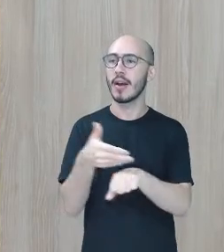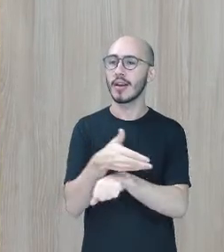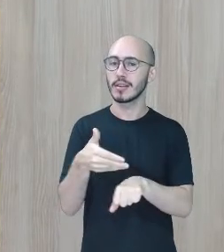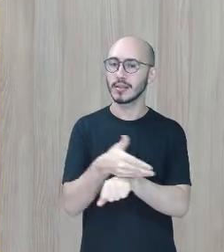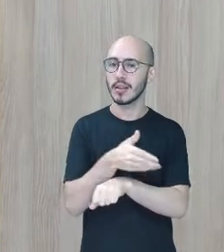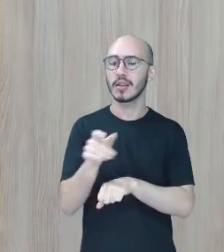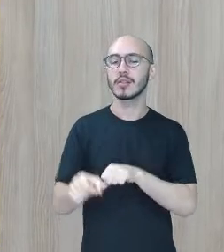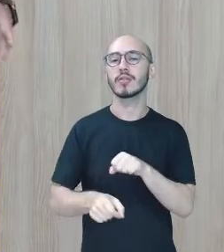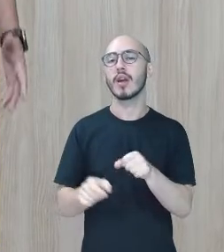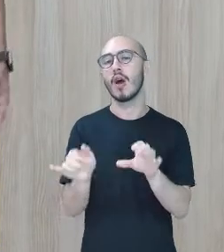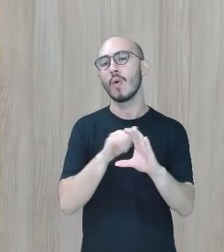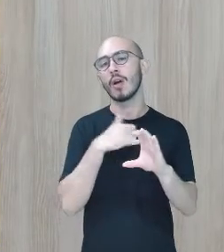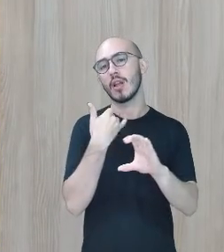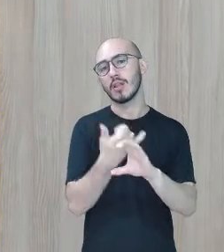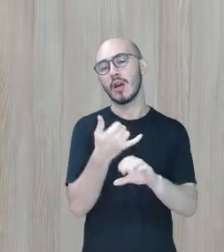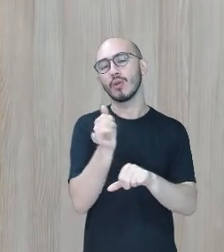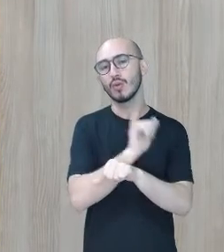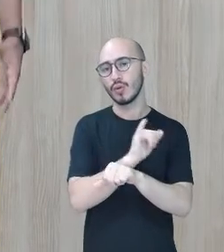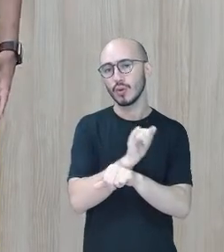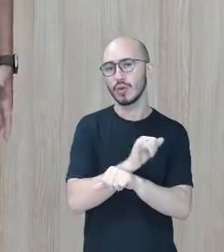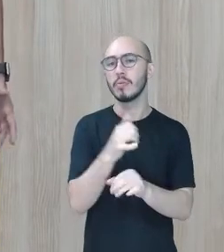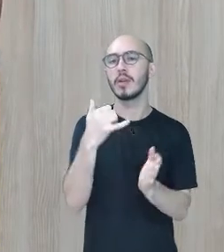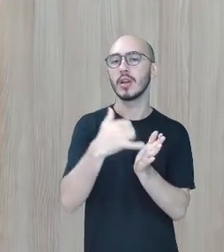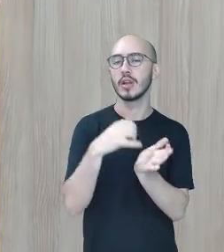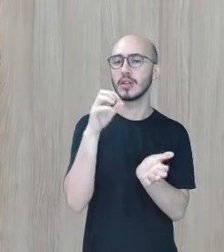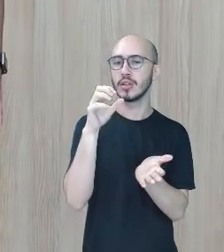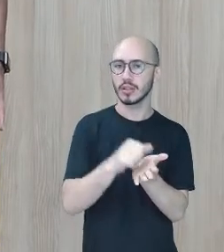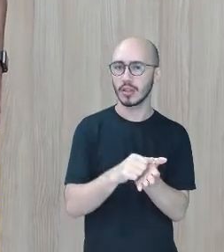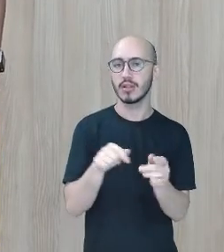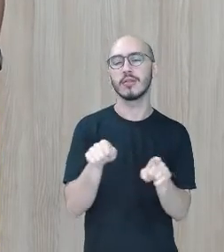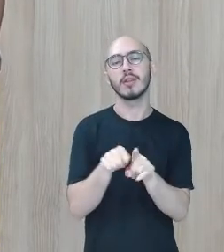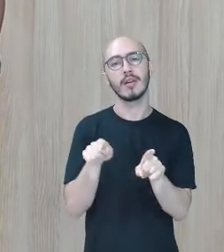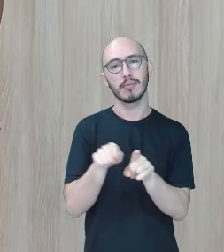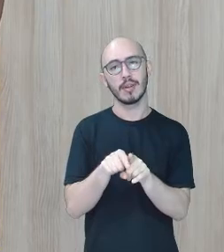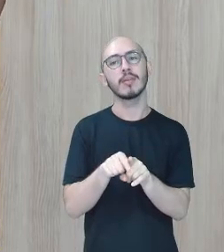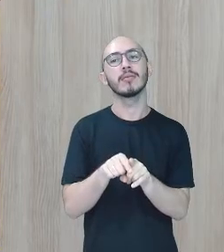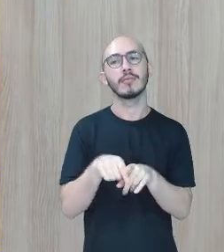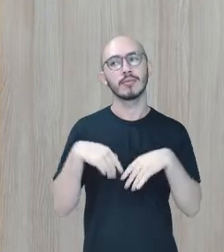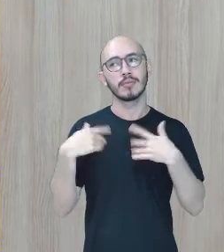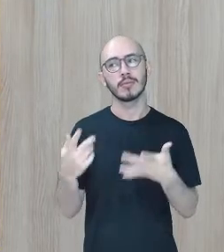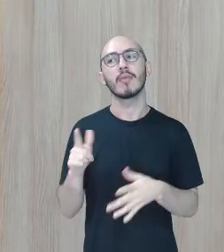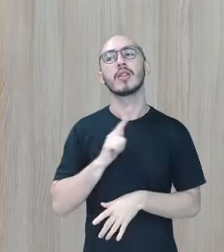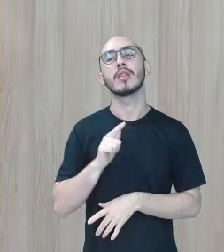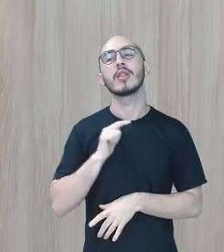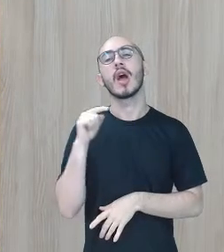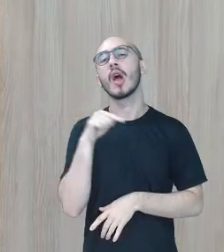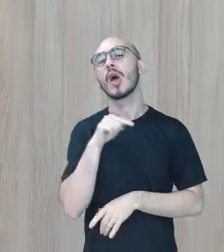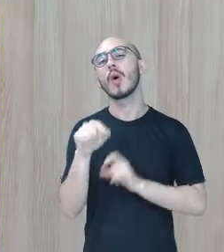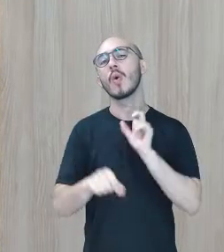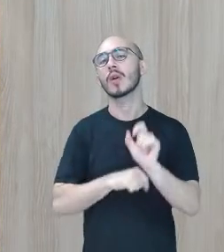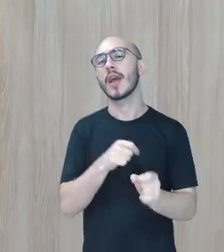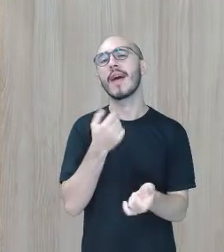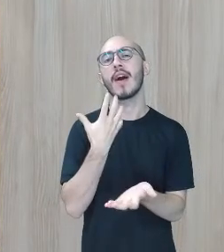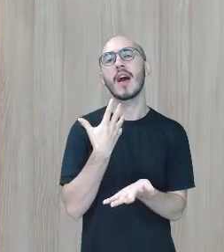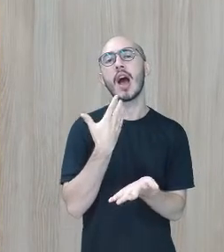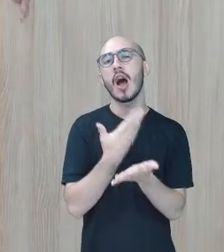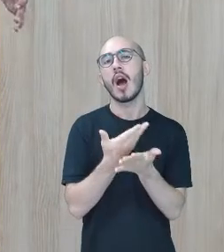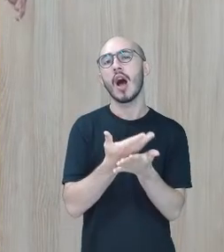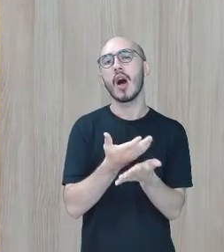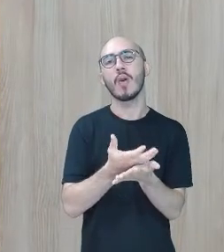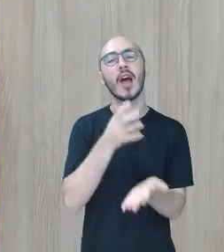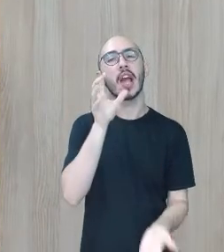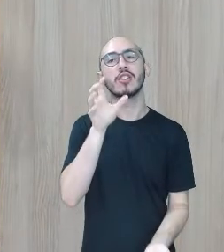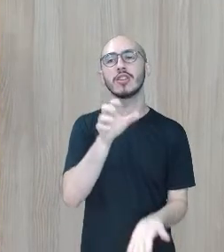ao nosso canal no YouTube, que você seja inscrito no nosso canal no YouTube. Lá tem uma playlist do 7º